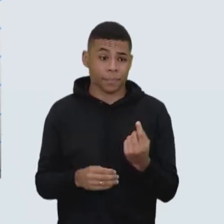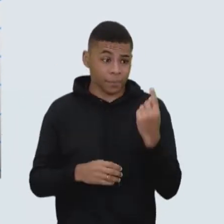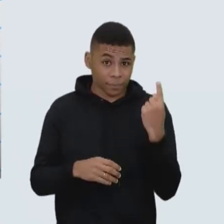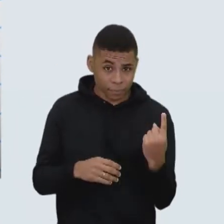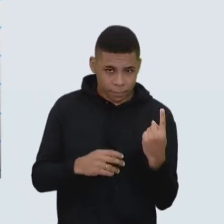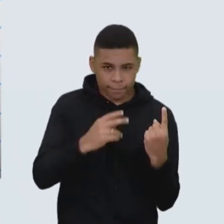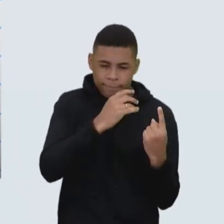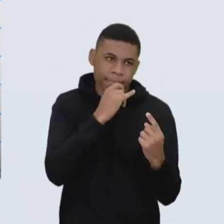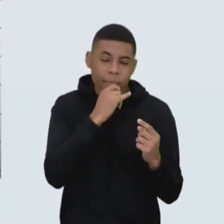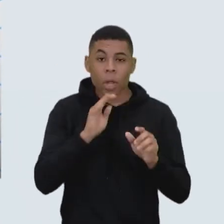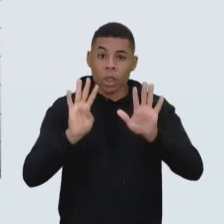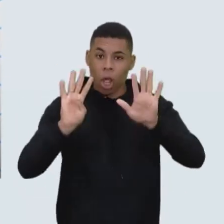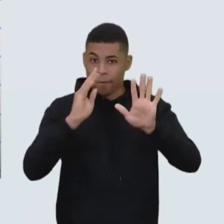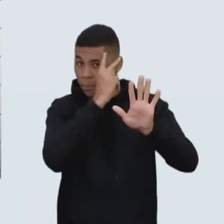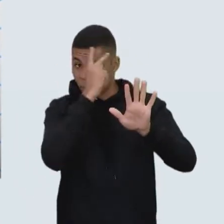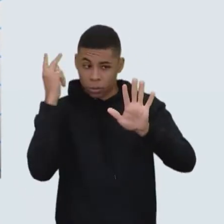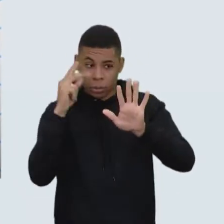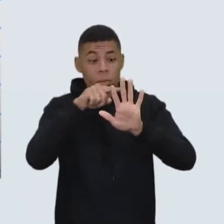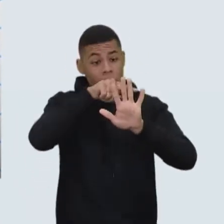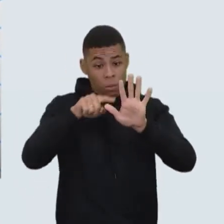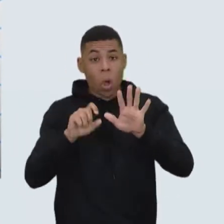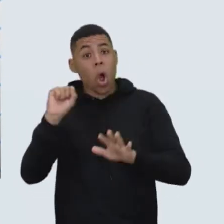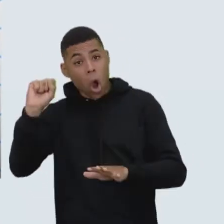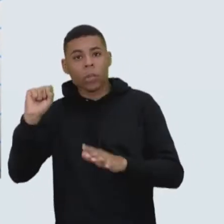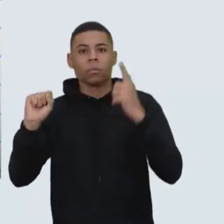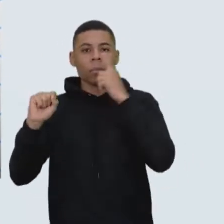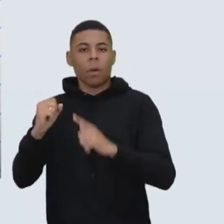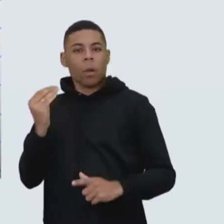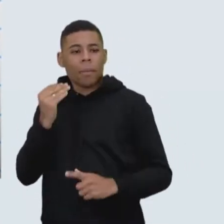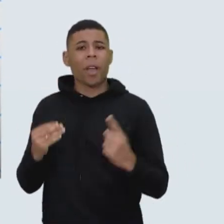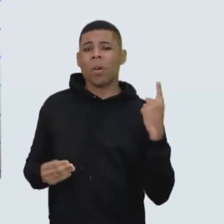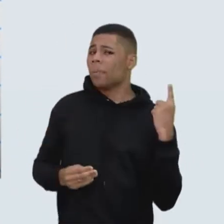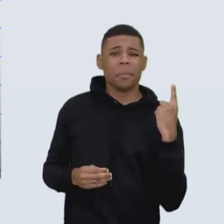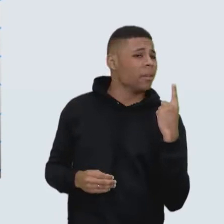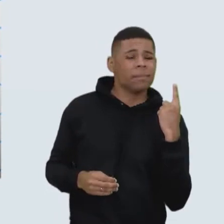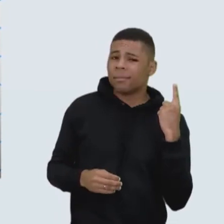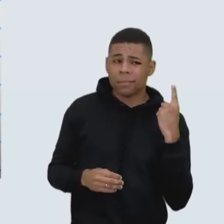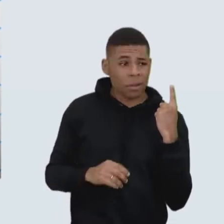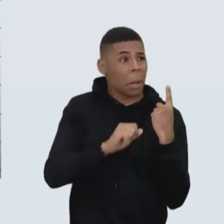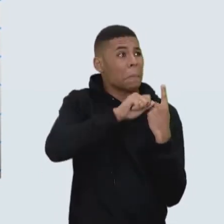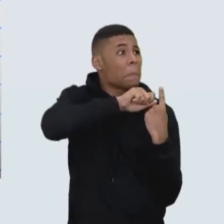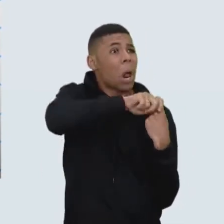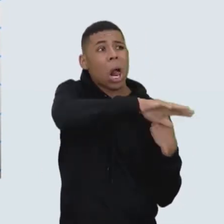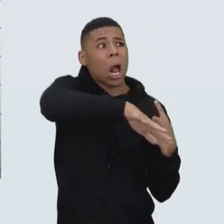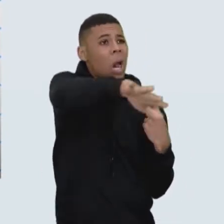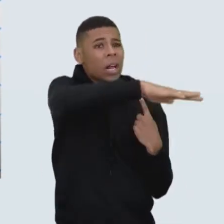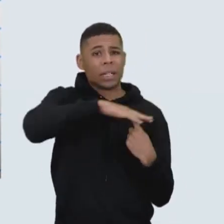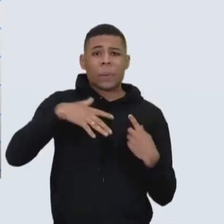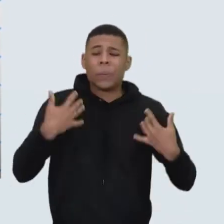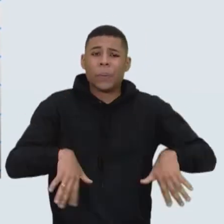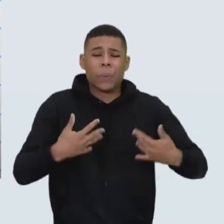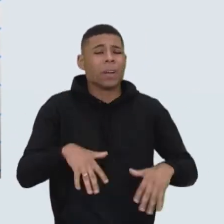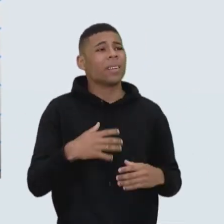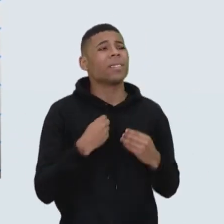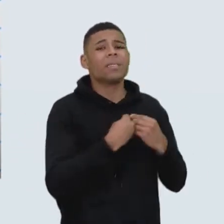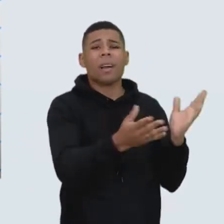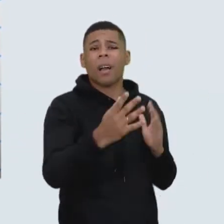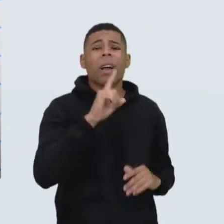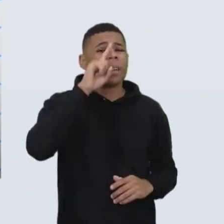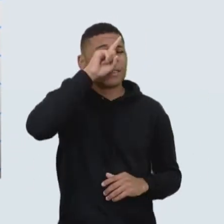tem comida o suficiente para ter uma vida ativa e saudável. Isso faz com que a fome seja o principal fator de risco à saúde no